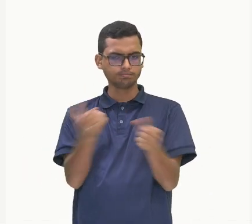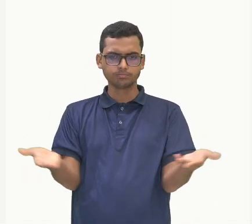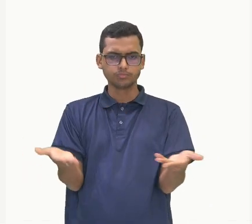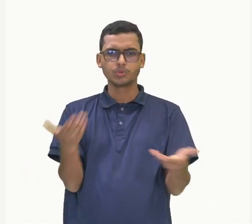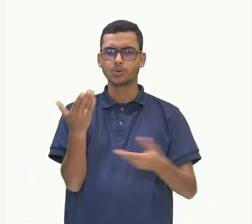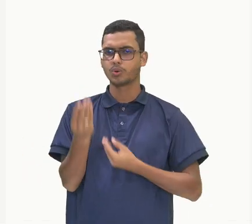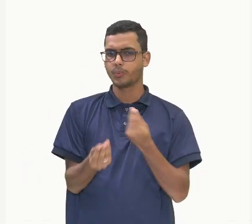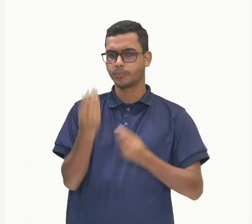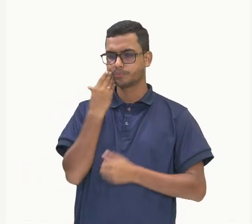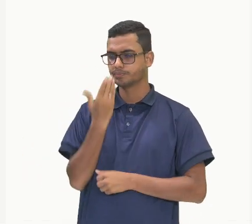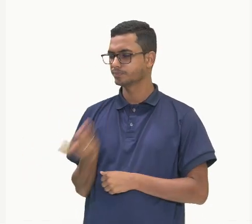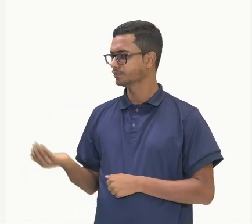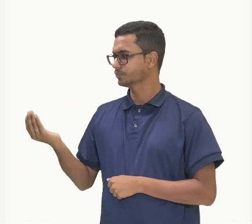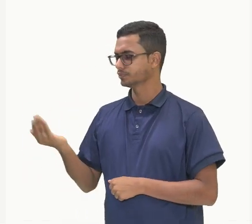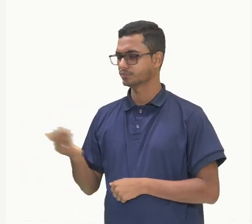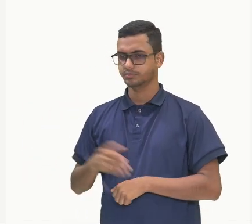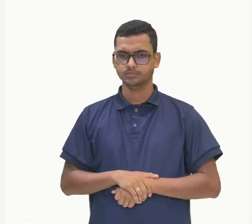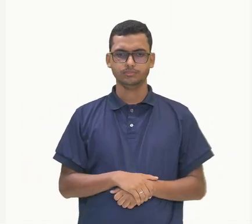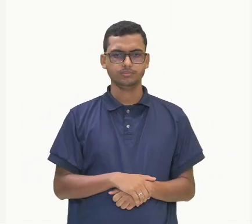que eu somo